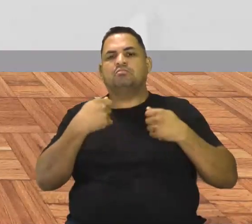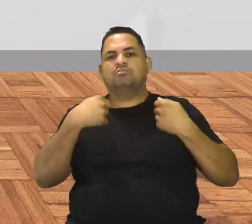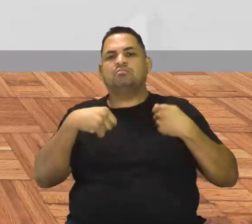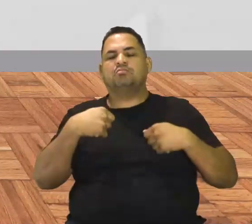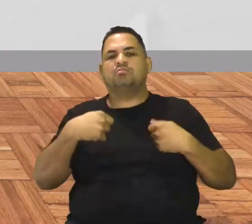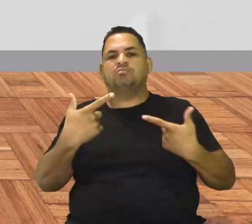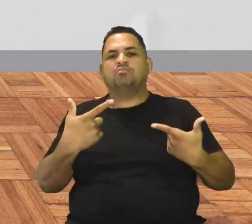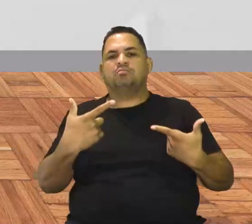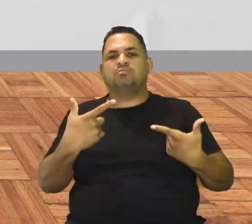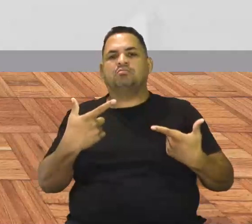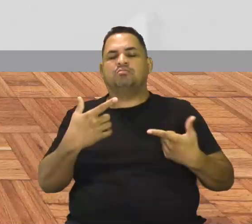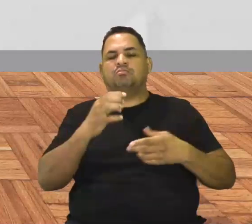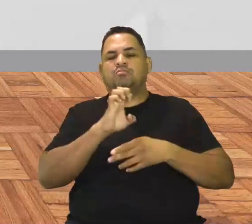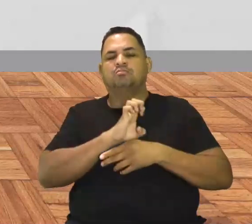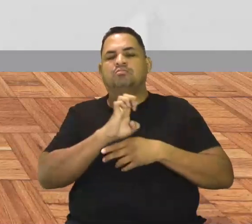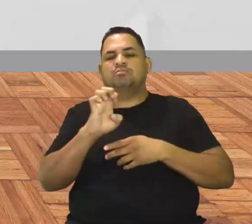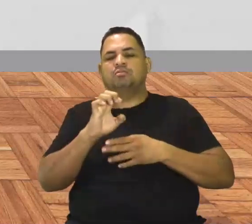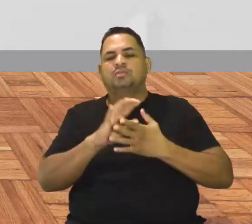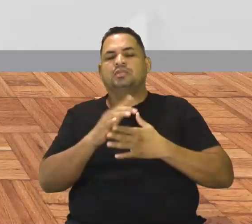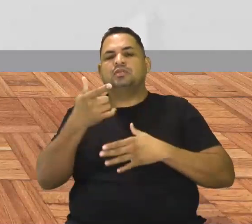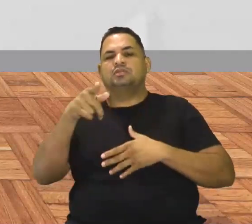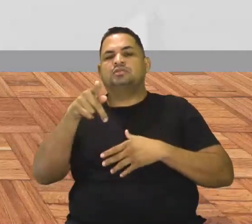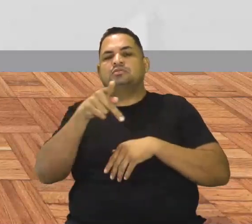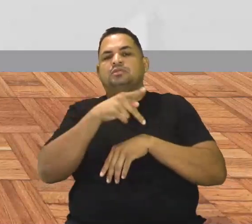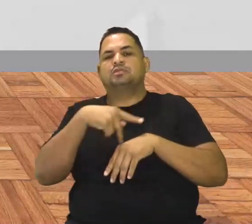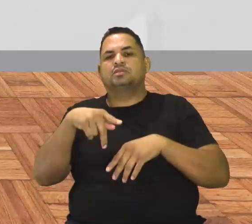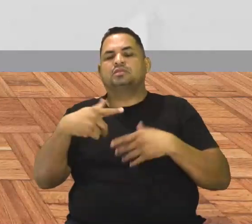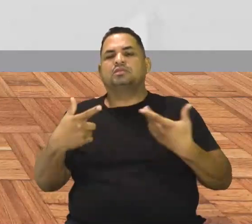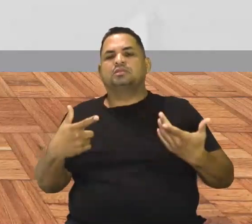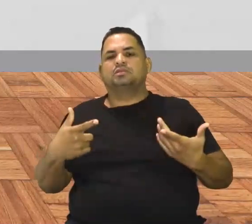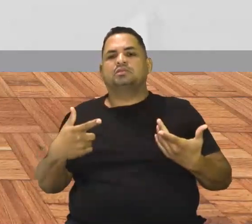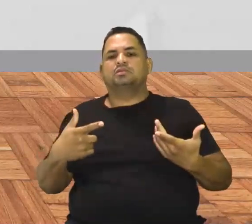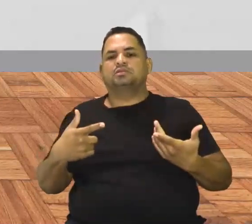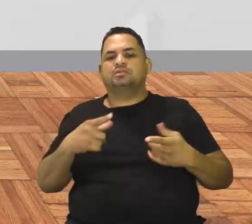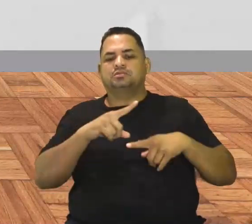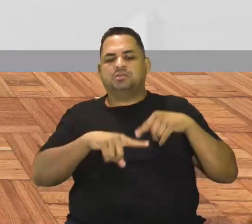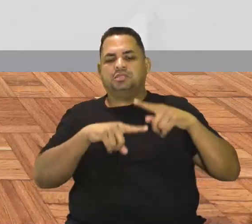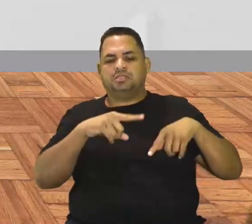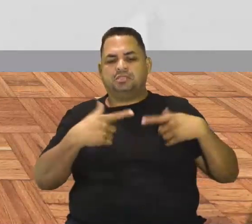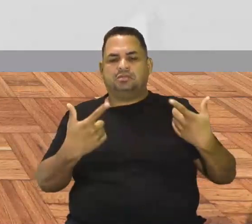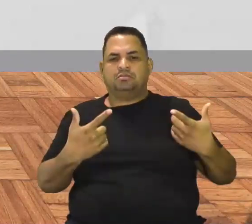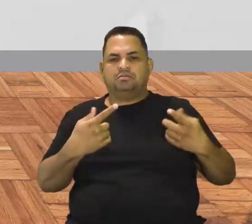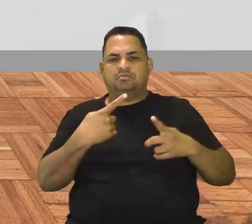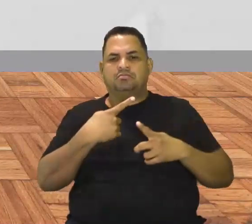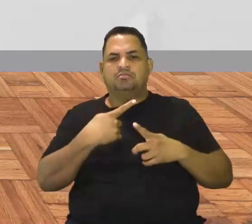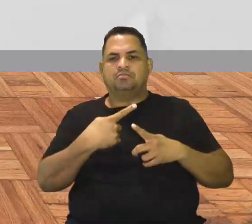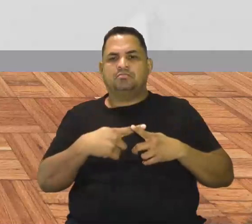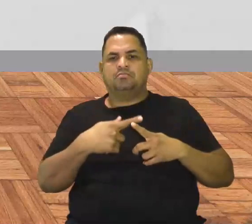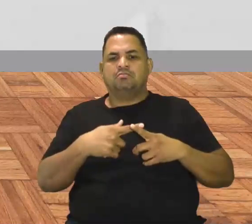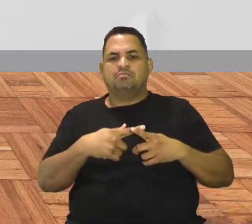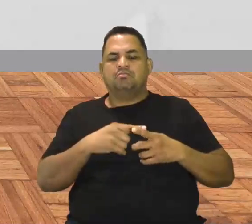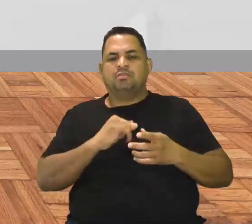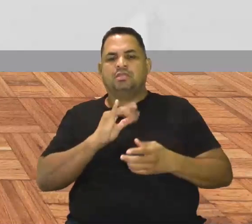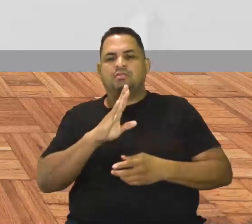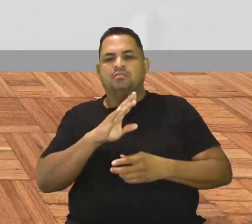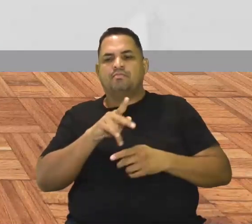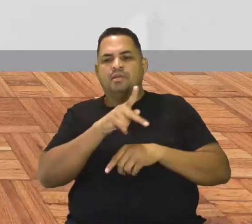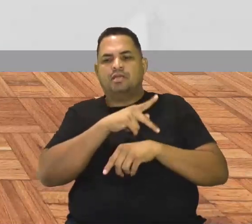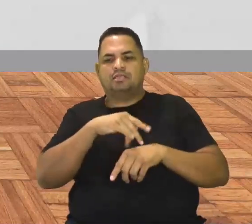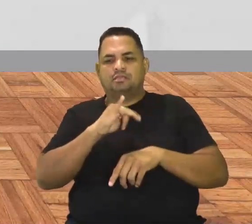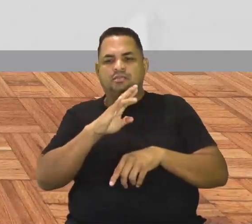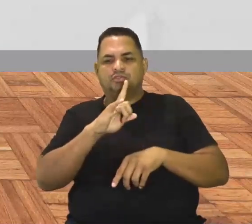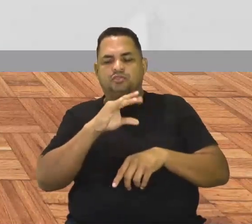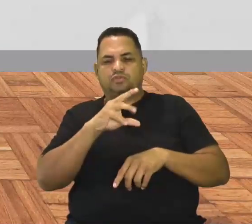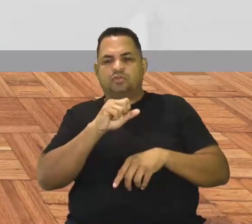precisa exportar de outros países essa matéria-prima? O Japão é um país insular. O